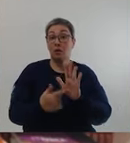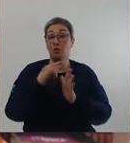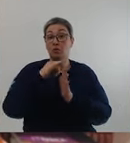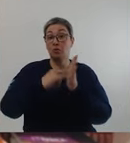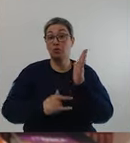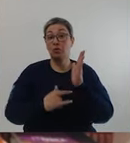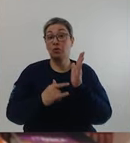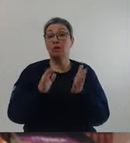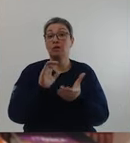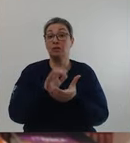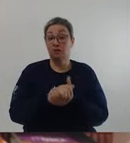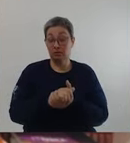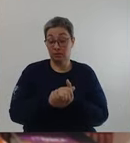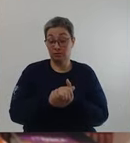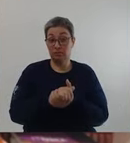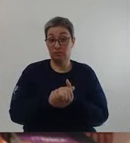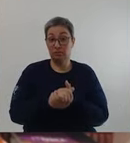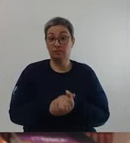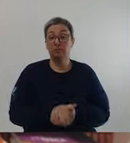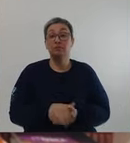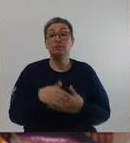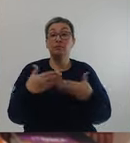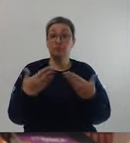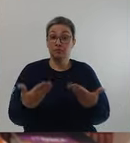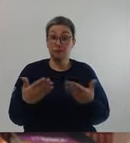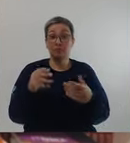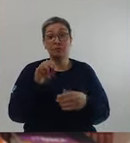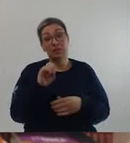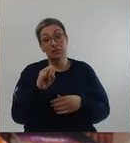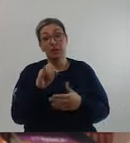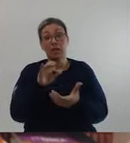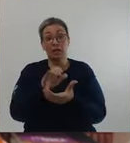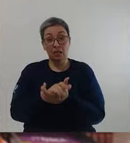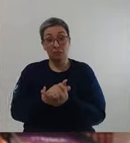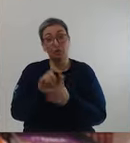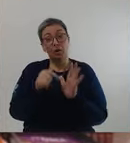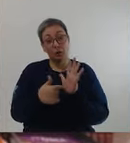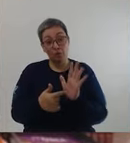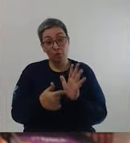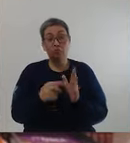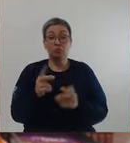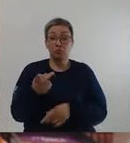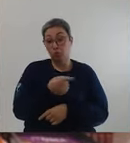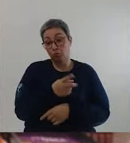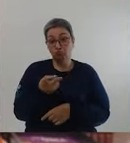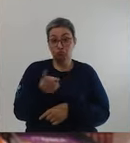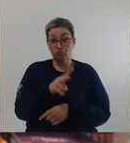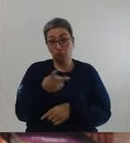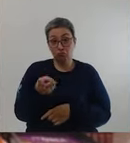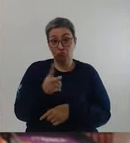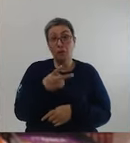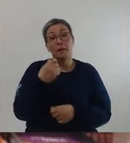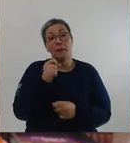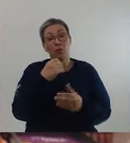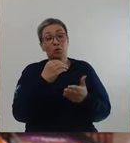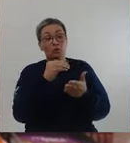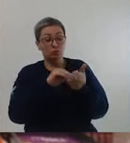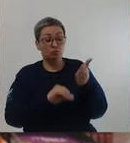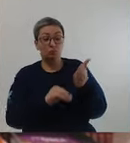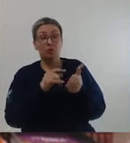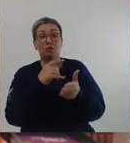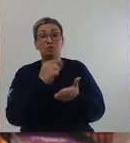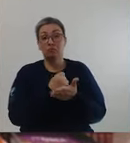a certidão de casamento. Então, se são casados, um deles pode fazer o